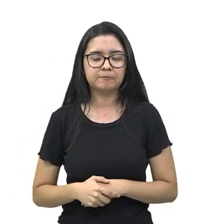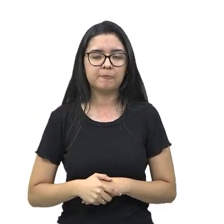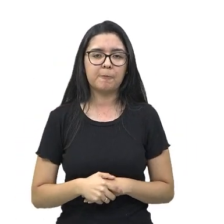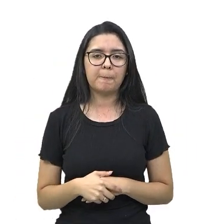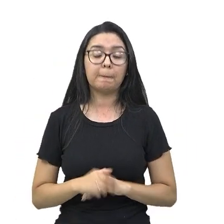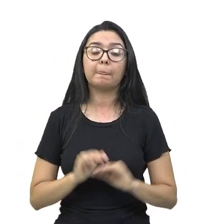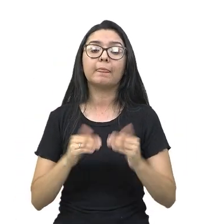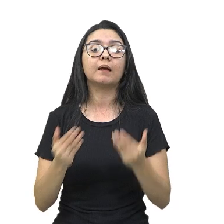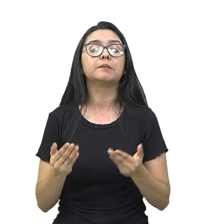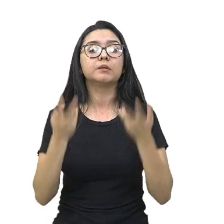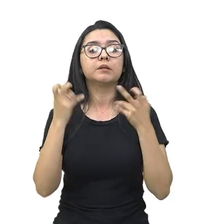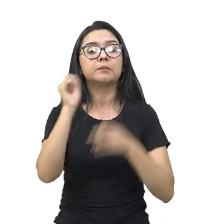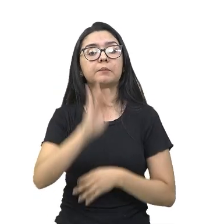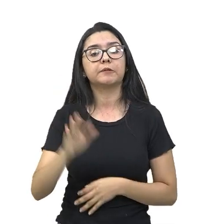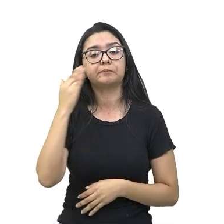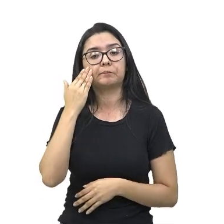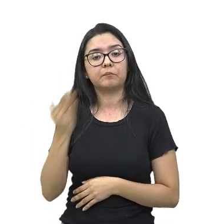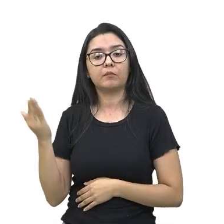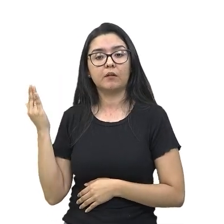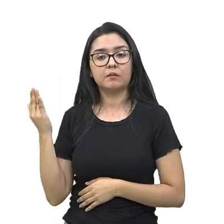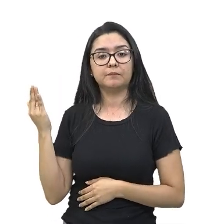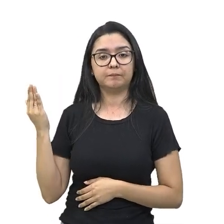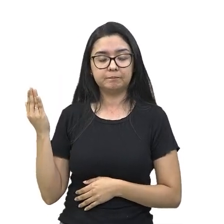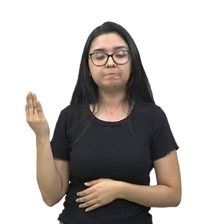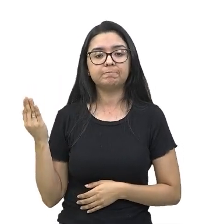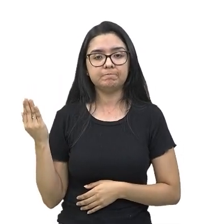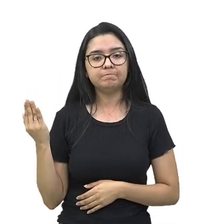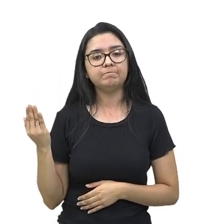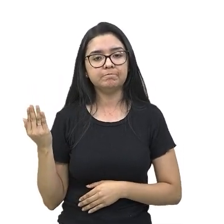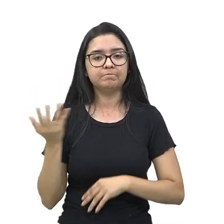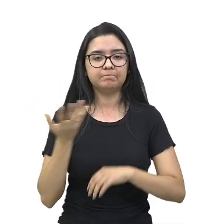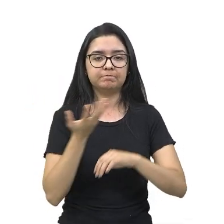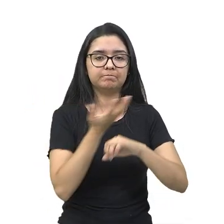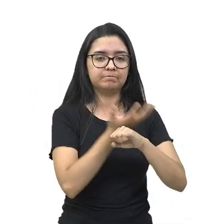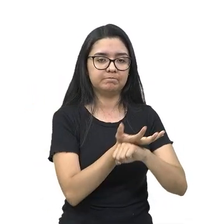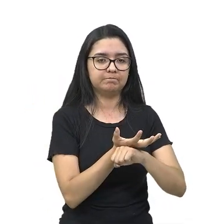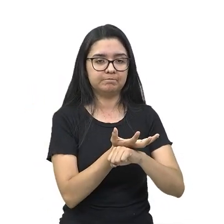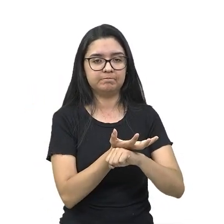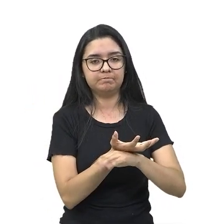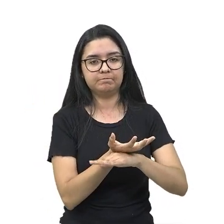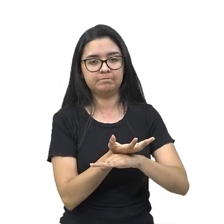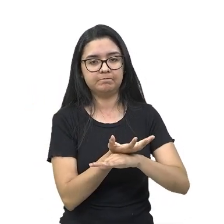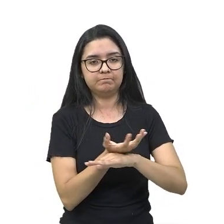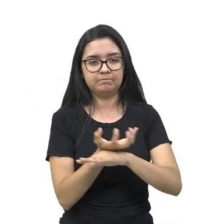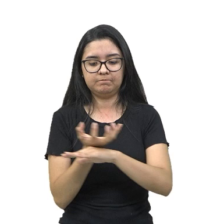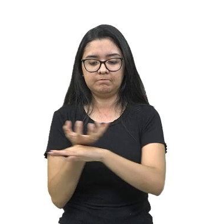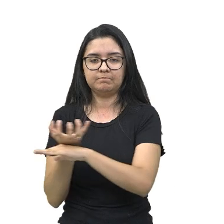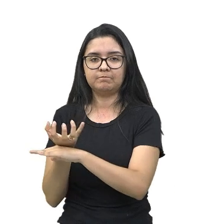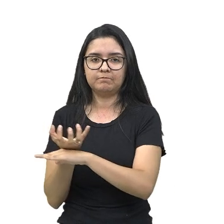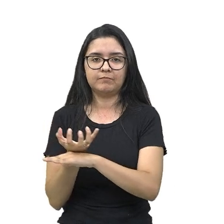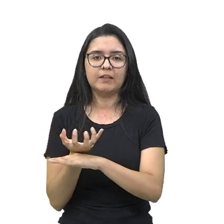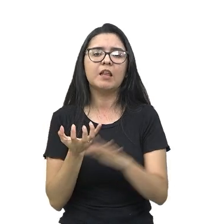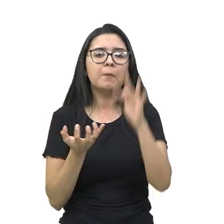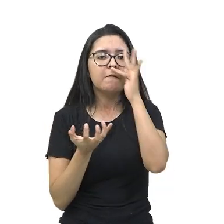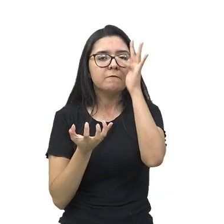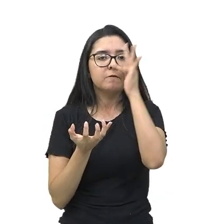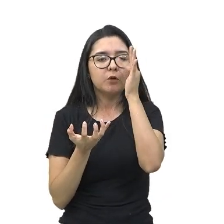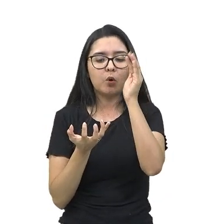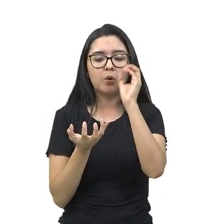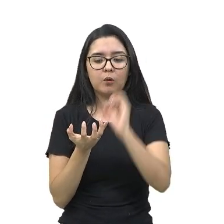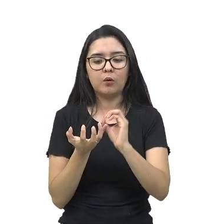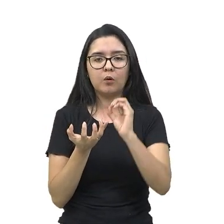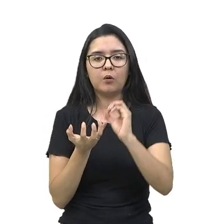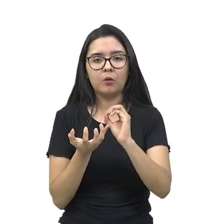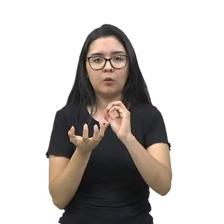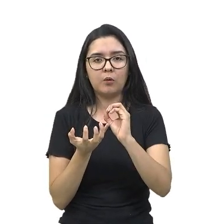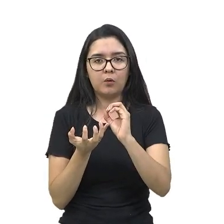E olha aqui essa imagem já fazendo referência à nossa Vitória Régia. Aqui ela está com uma flor branca.